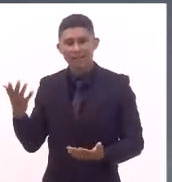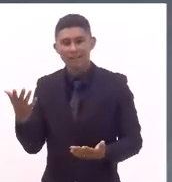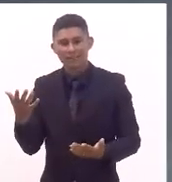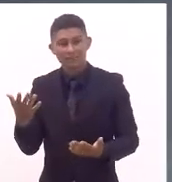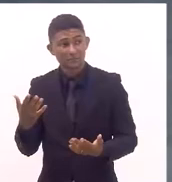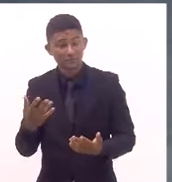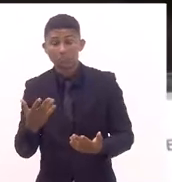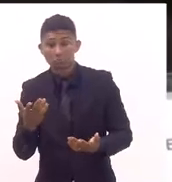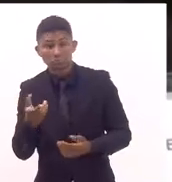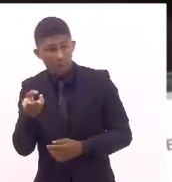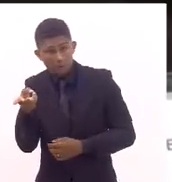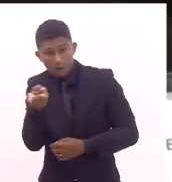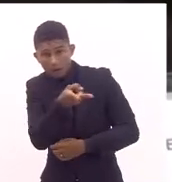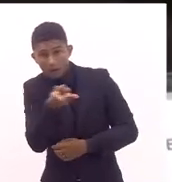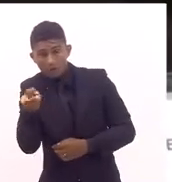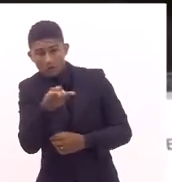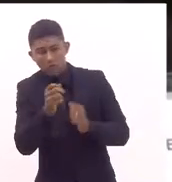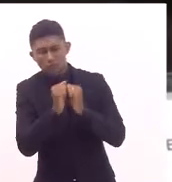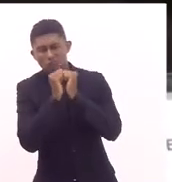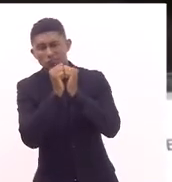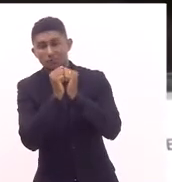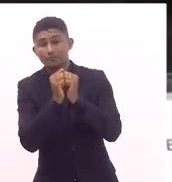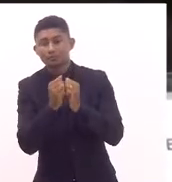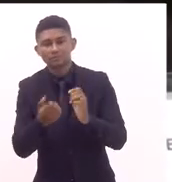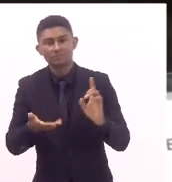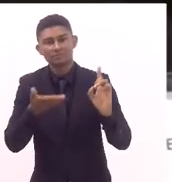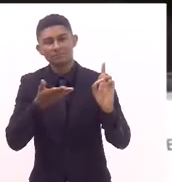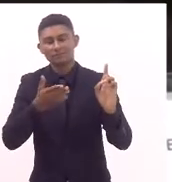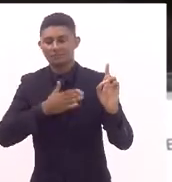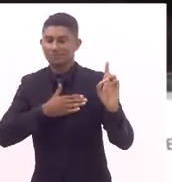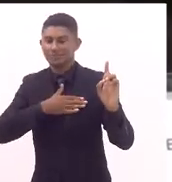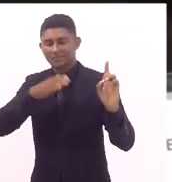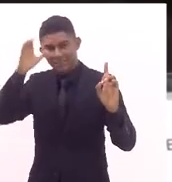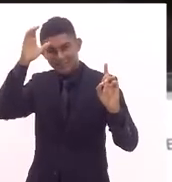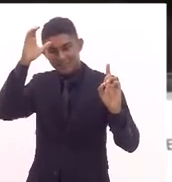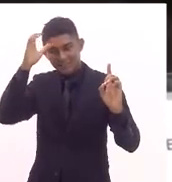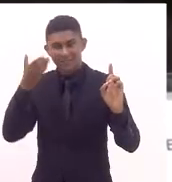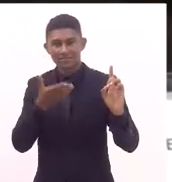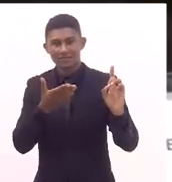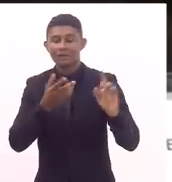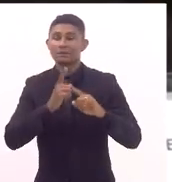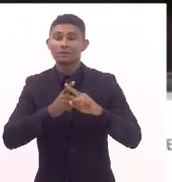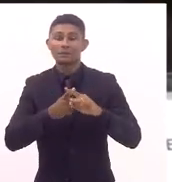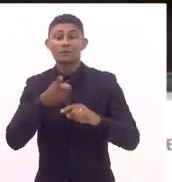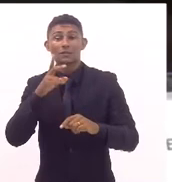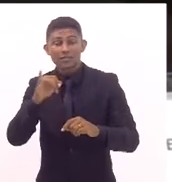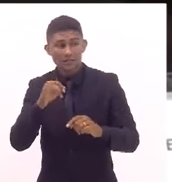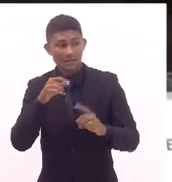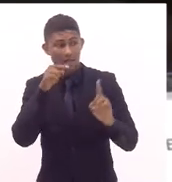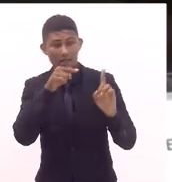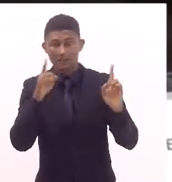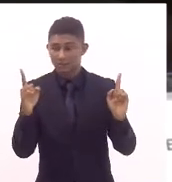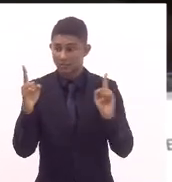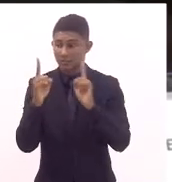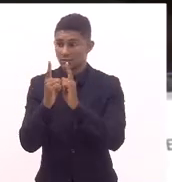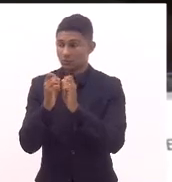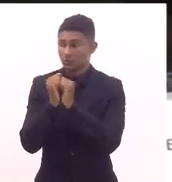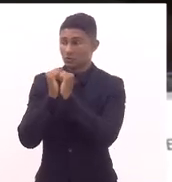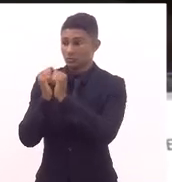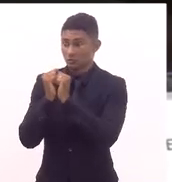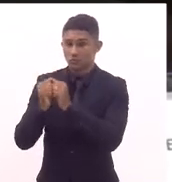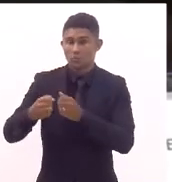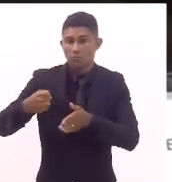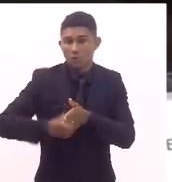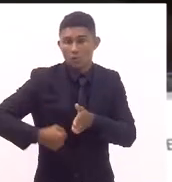Ah então beleza é minha tia o que a senhora a companheira de luta de mãe Beata de